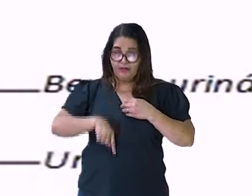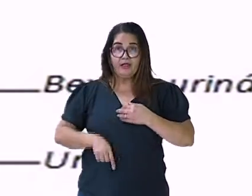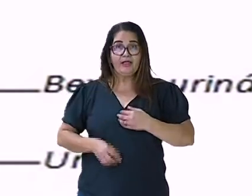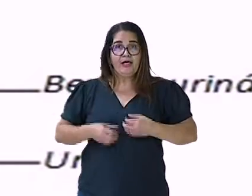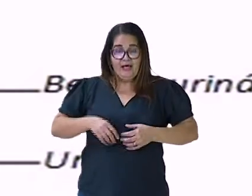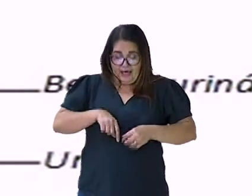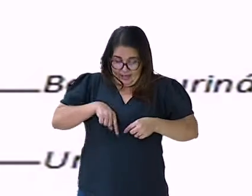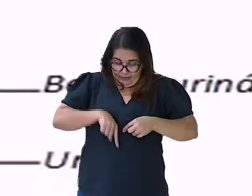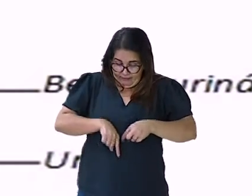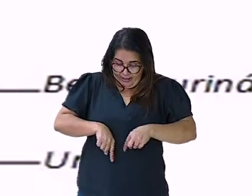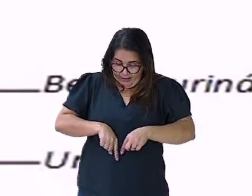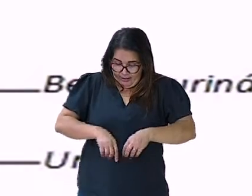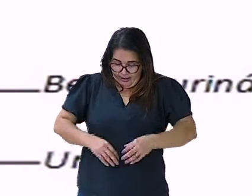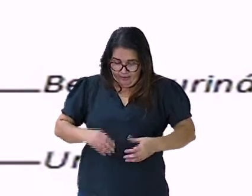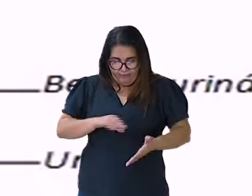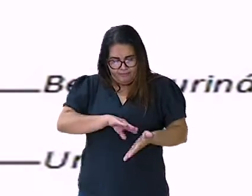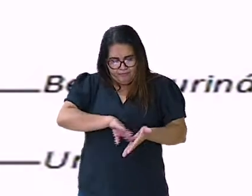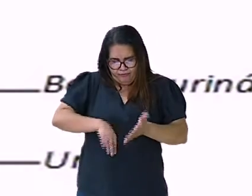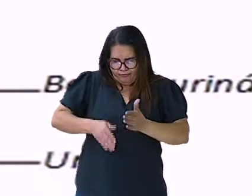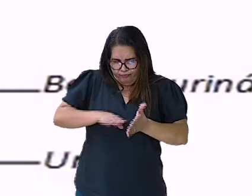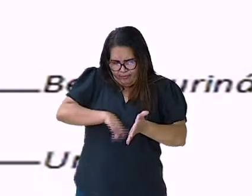300 a 500 ml,